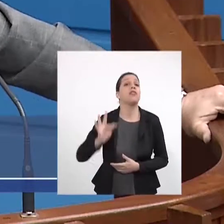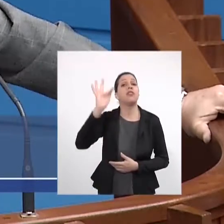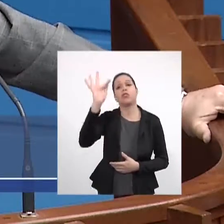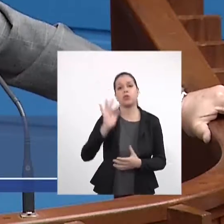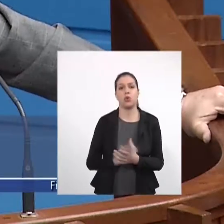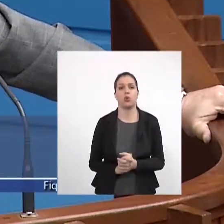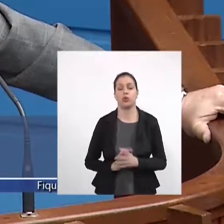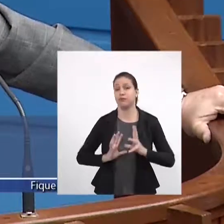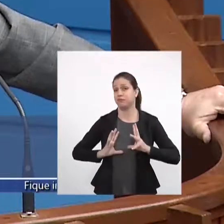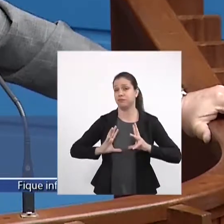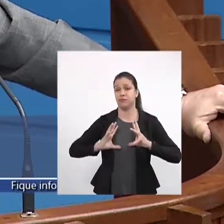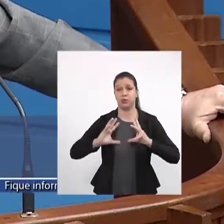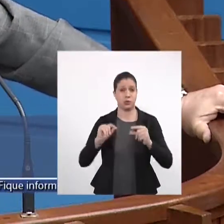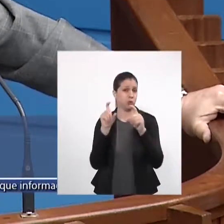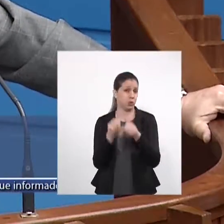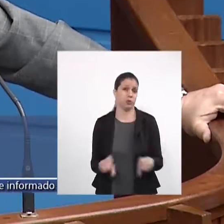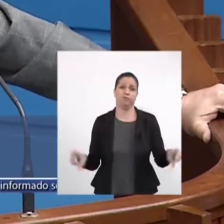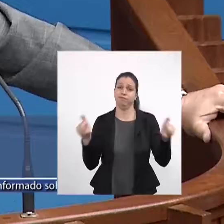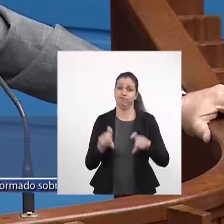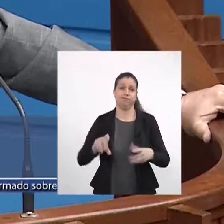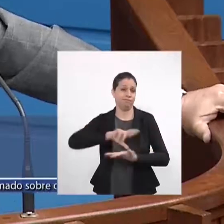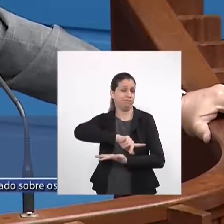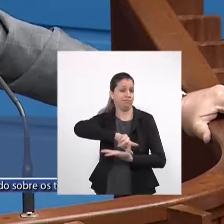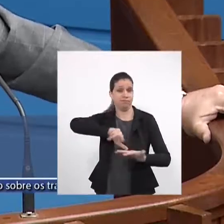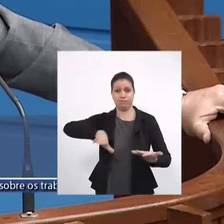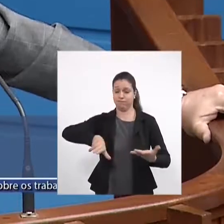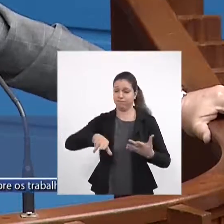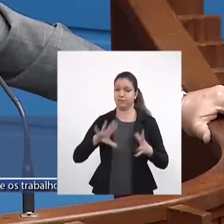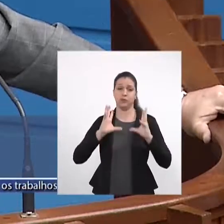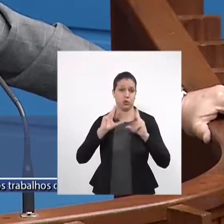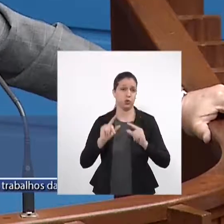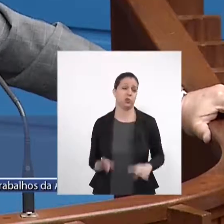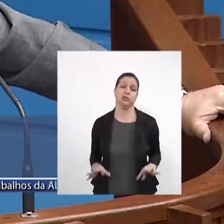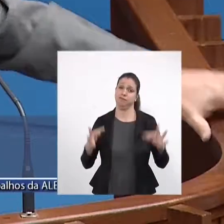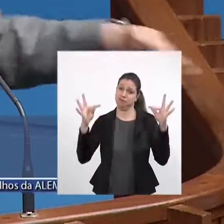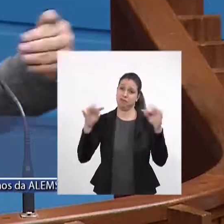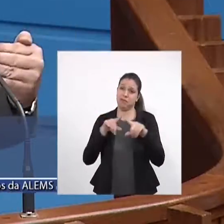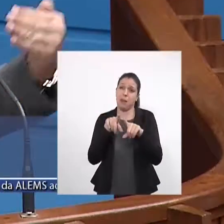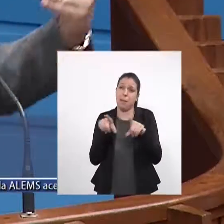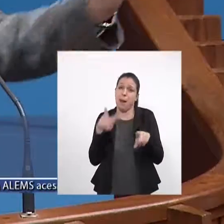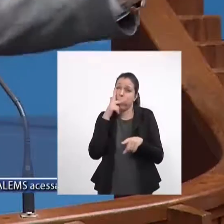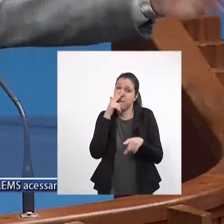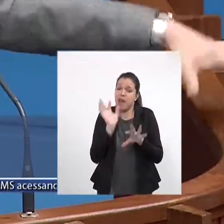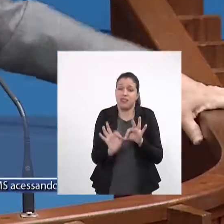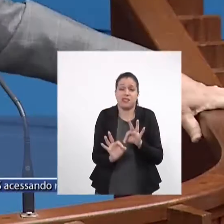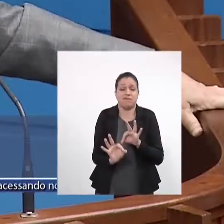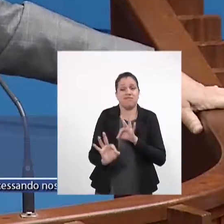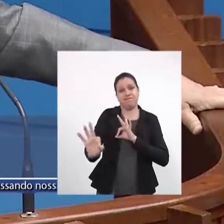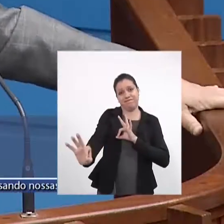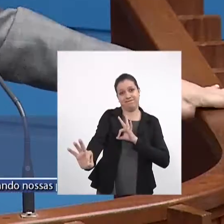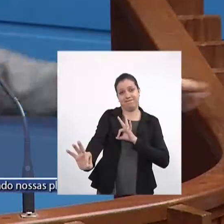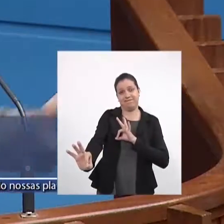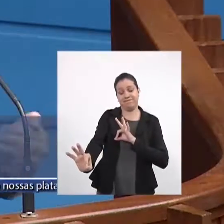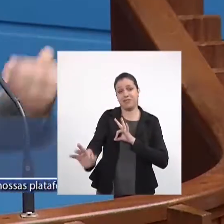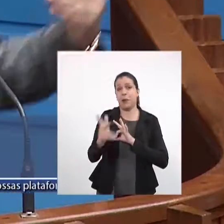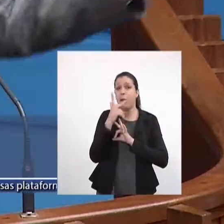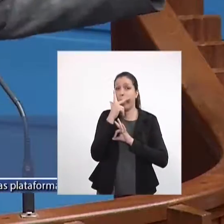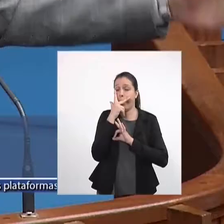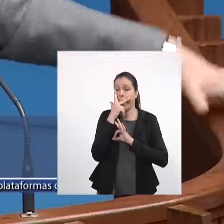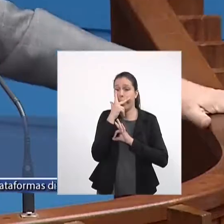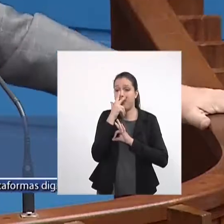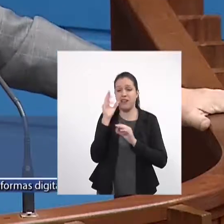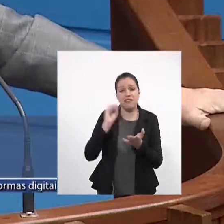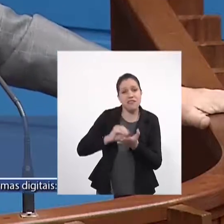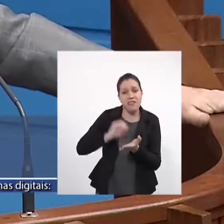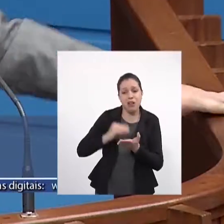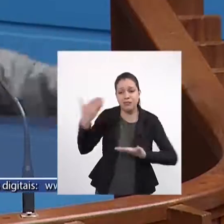que mundo digital, que é o mundo, às vezes, do distanciamento, menos da relação pessoal, menos